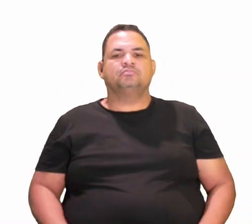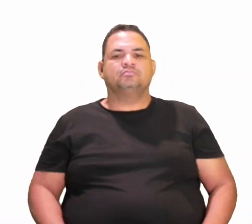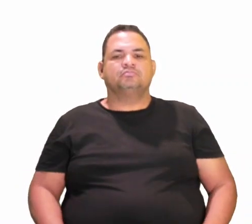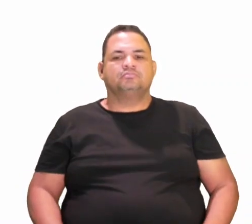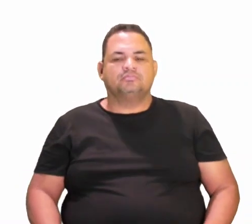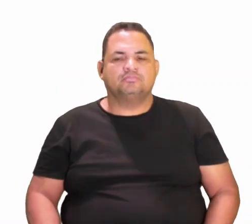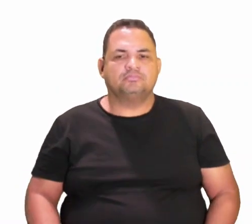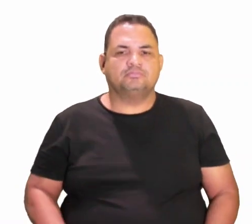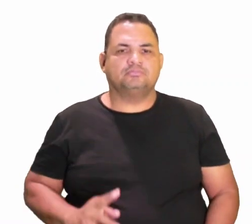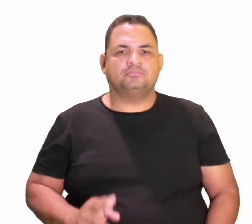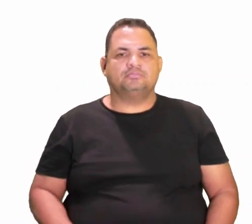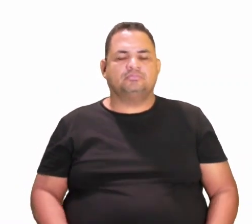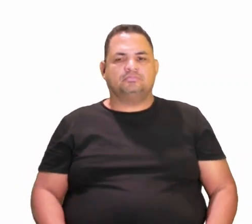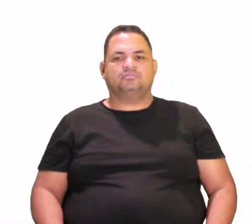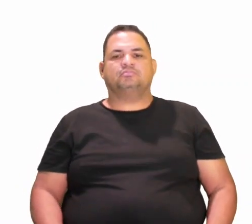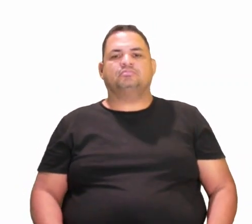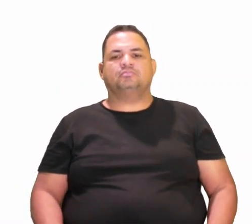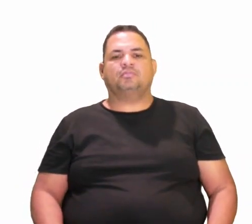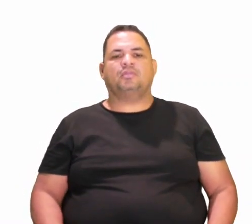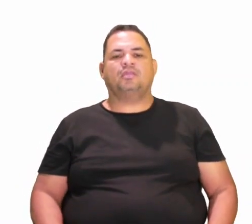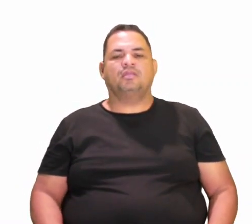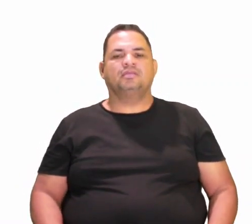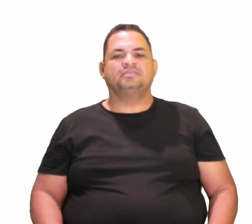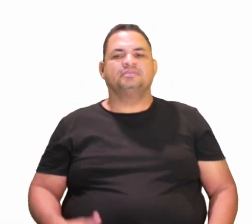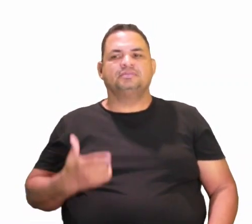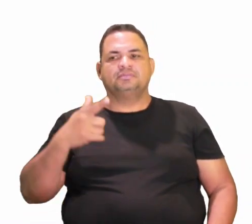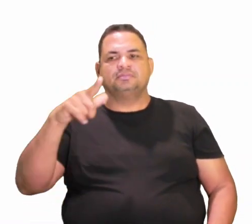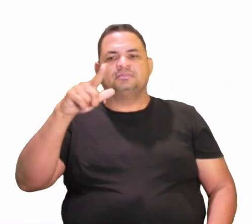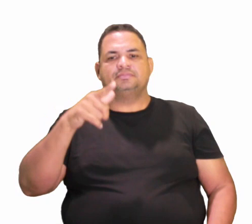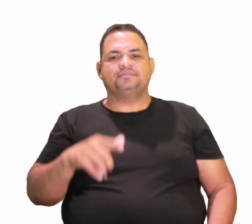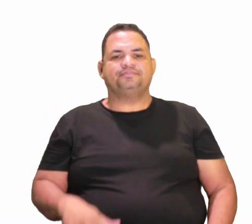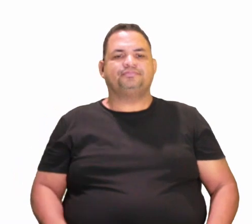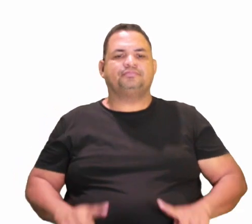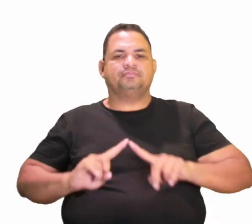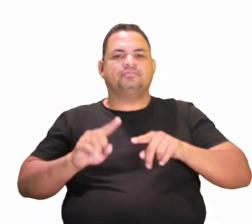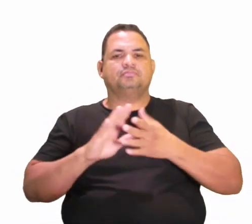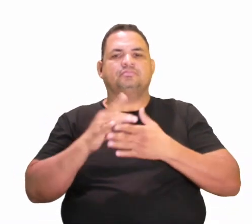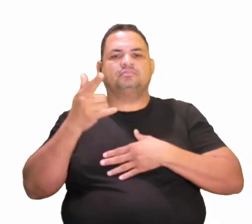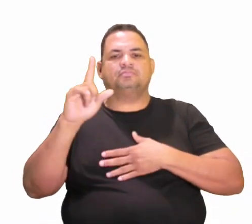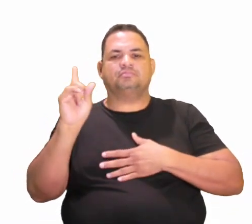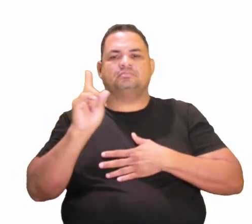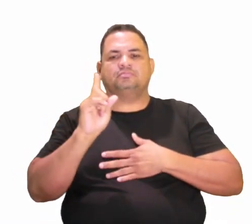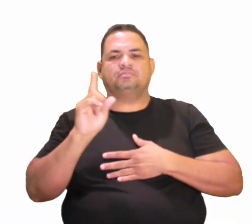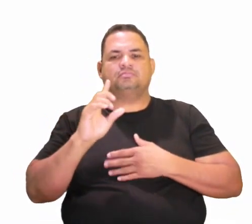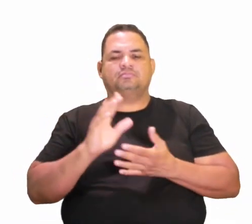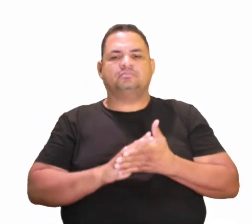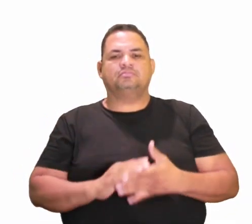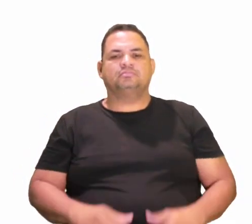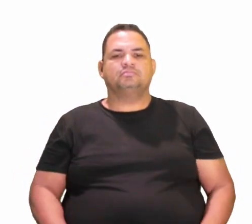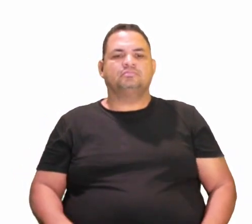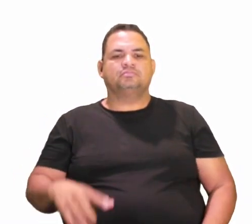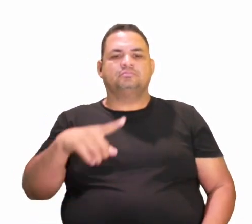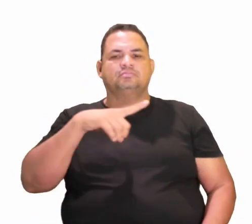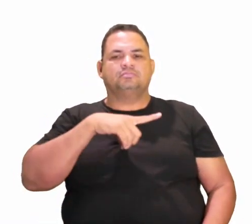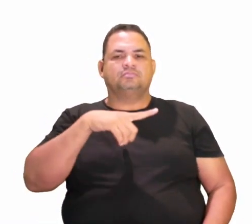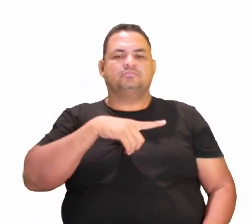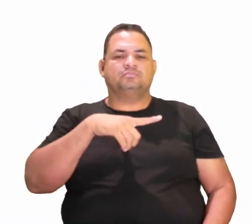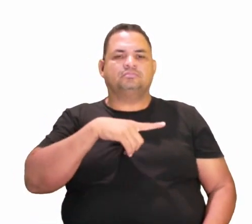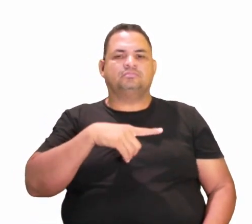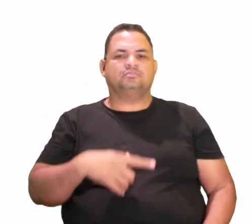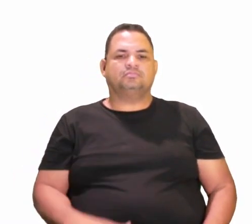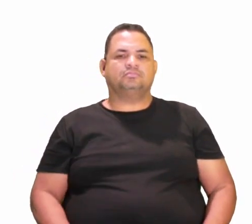se repetiu lá, aliás, o Christmas se repetiu, né? Mas os outros não se repetiram. Então temos aqui